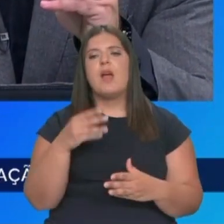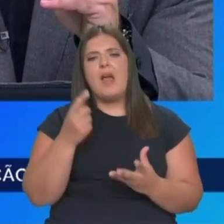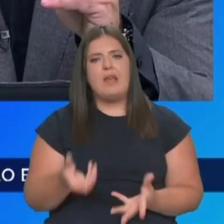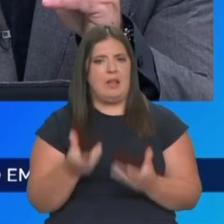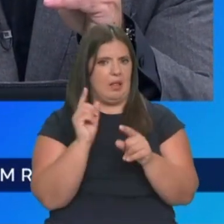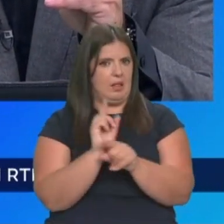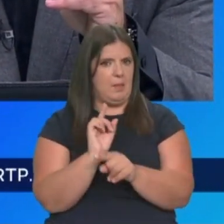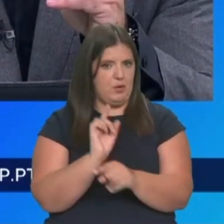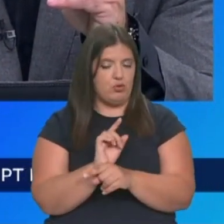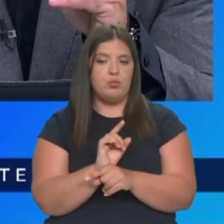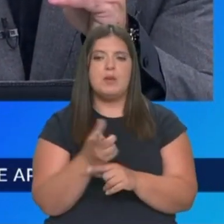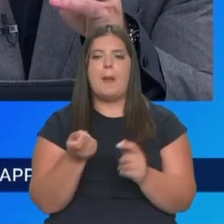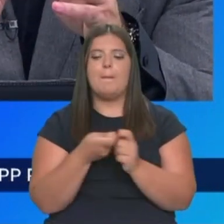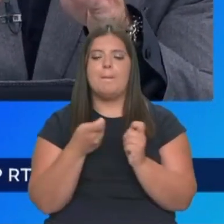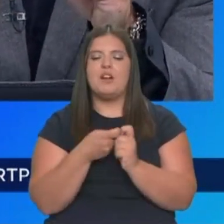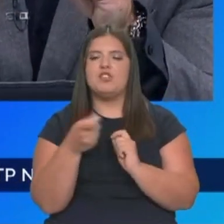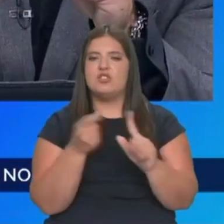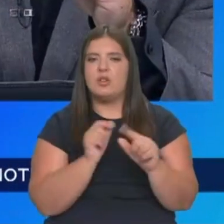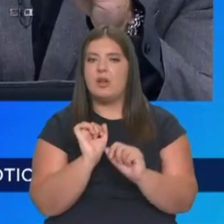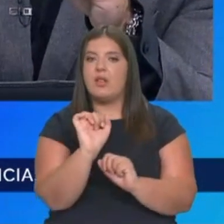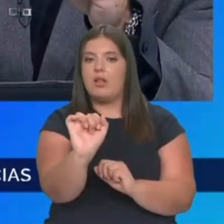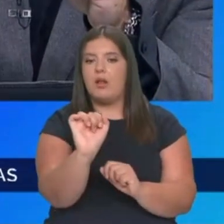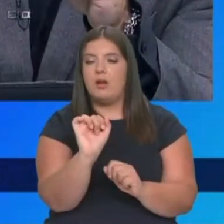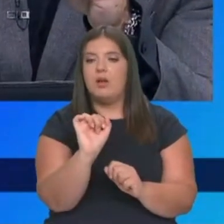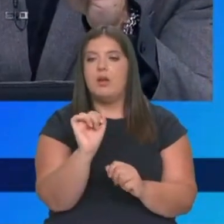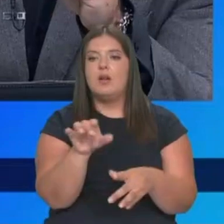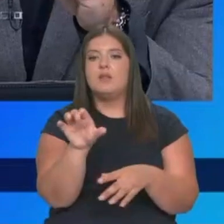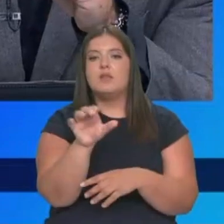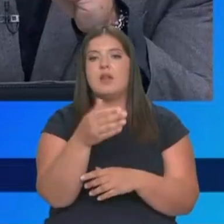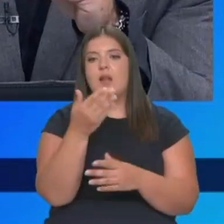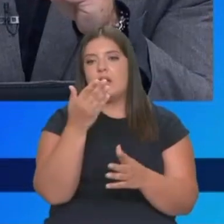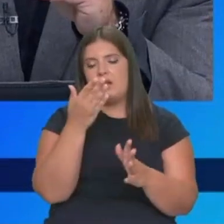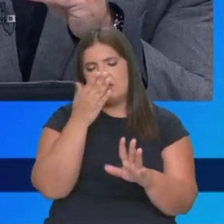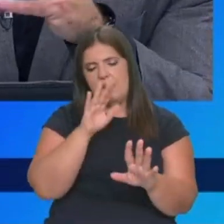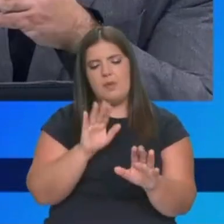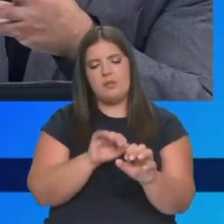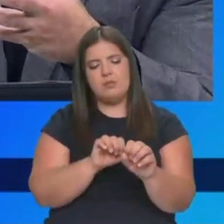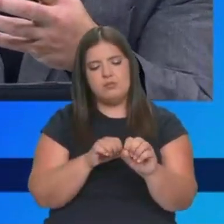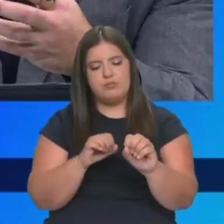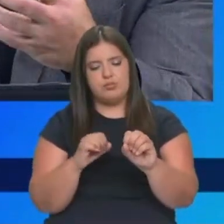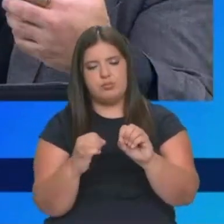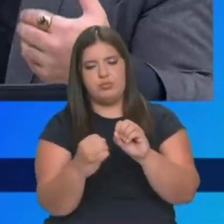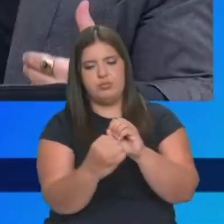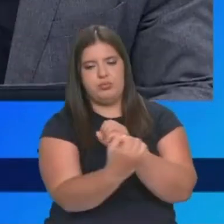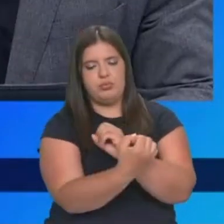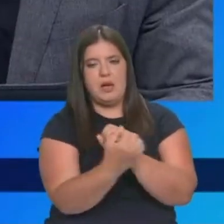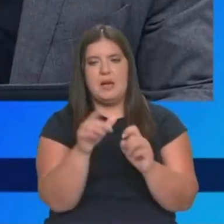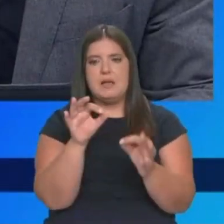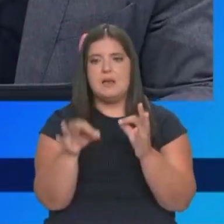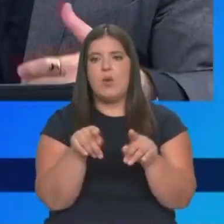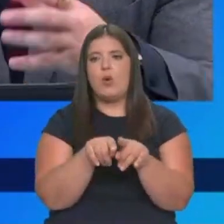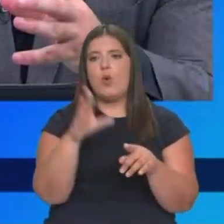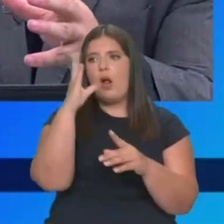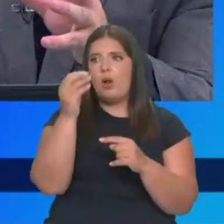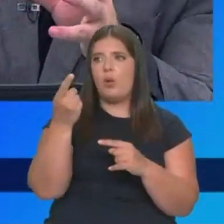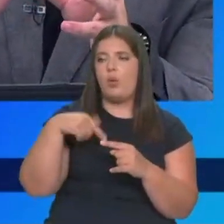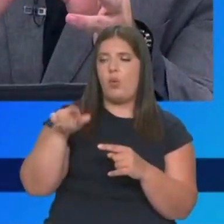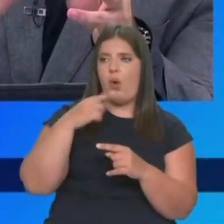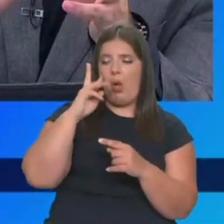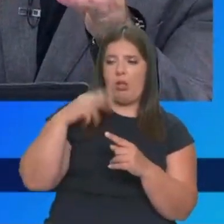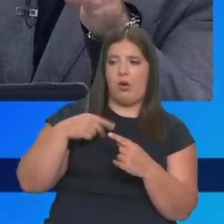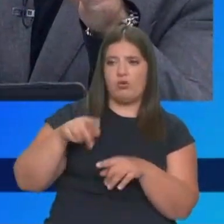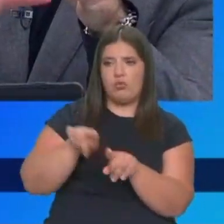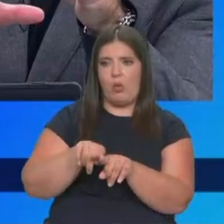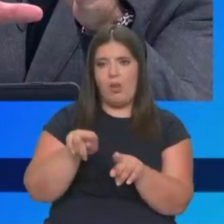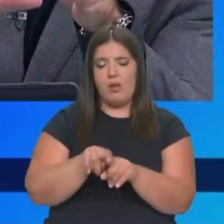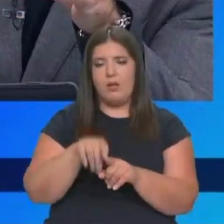está muito próximo da sua estrela e tem sempre a mesma face virada para a sua estrela, tal como a nossa Lua tem sempre a mesma face virada para nós. Ou seja, ele